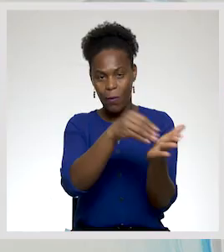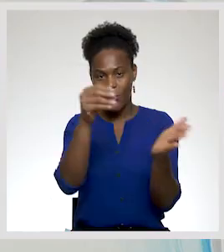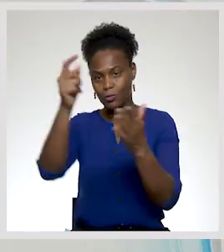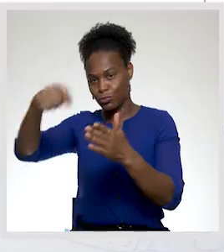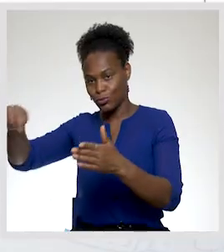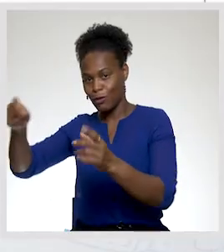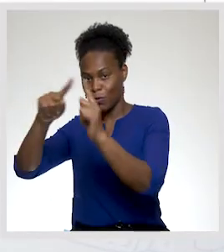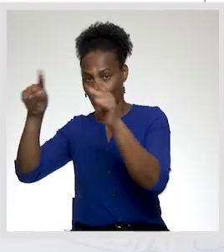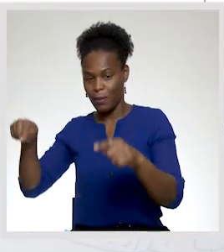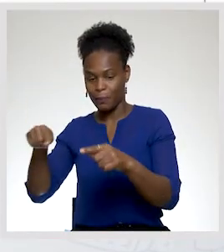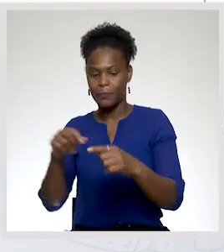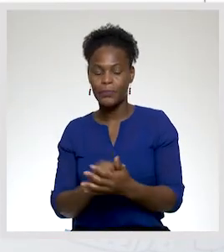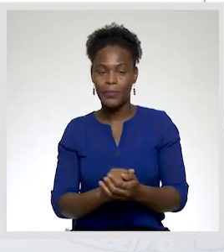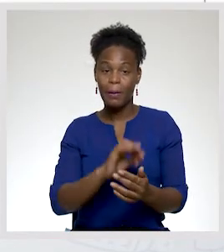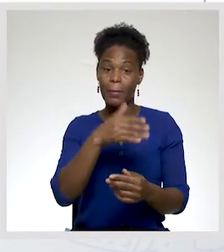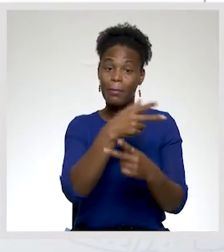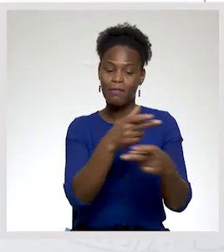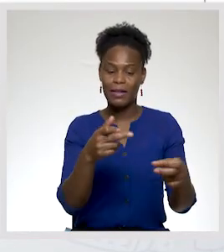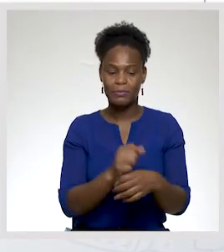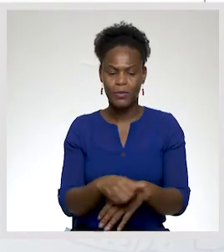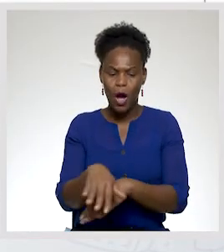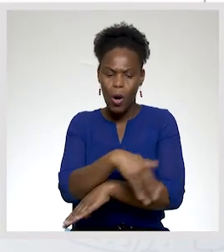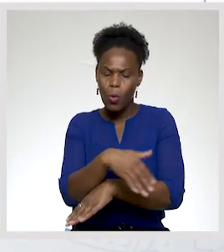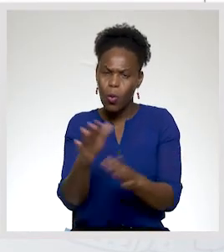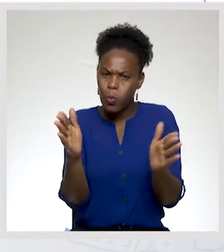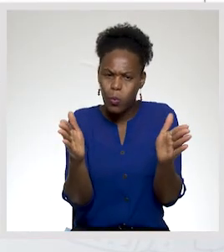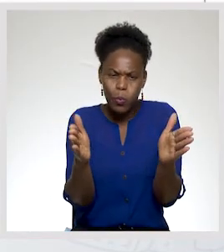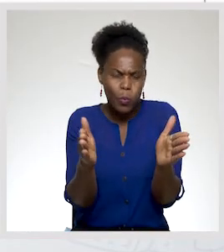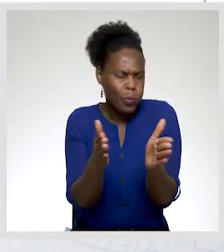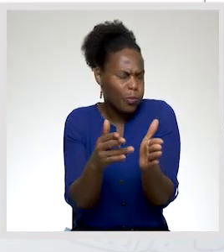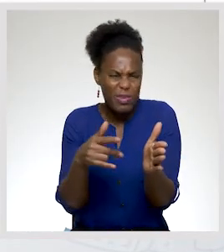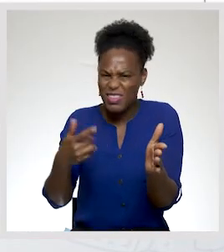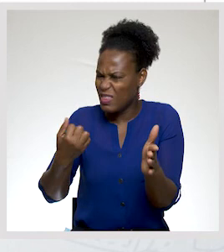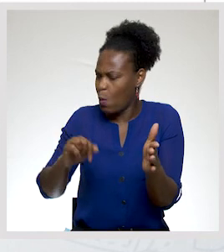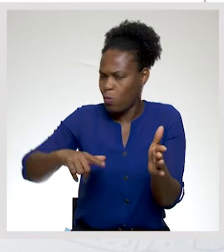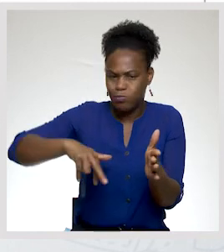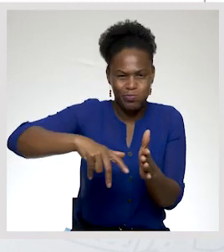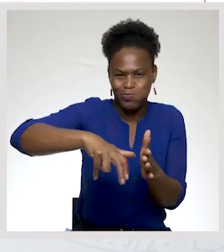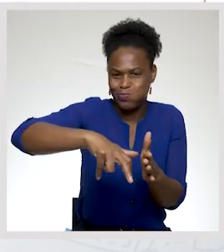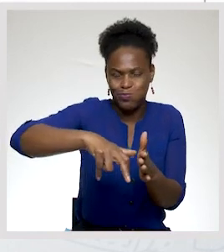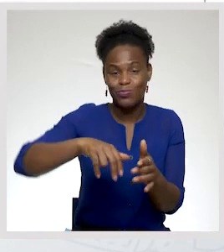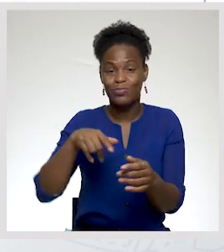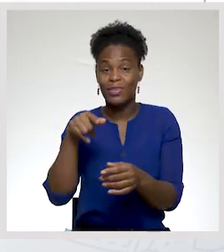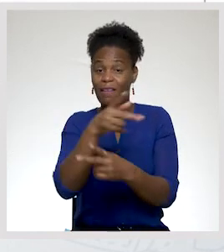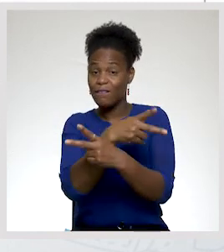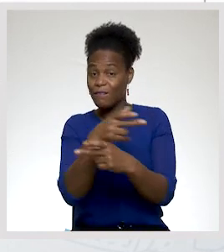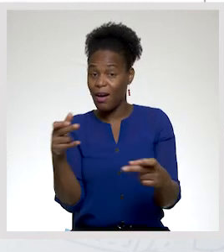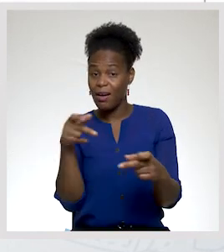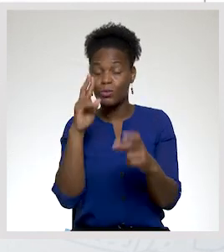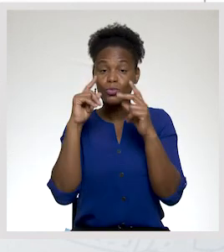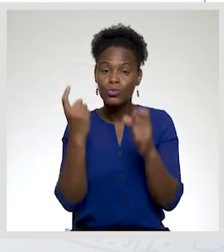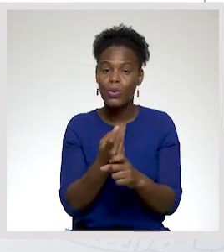ao lado. A primeira frase: a rua estreita não é transitável. Nesta